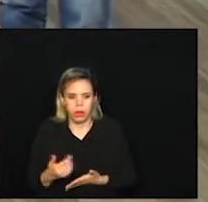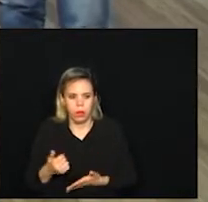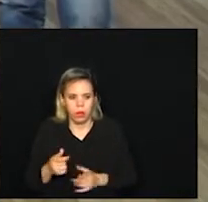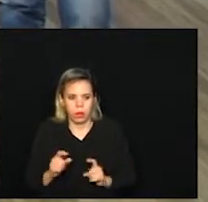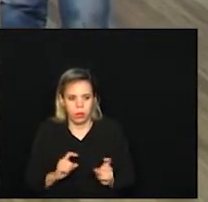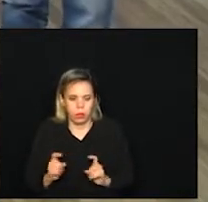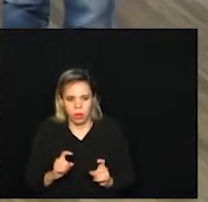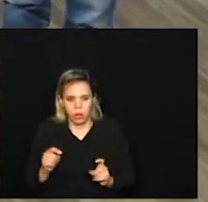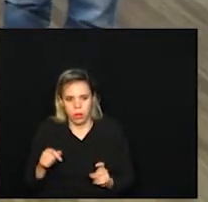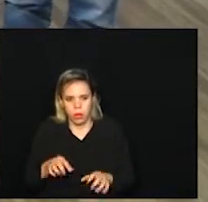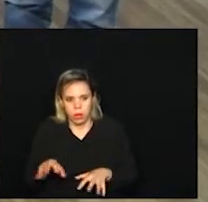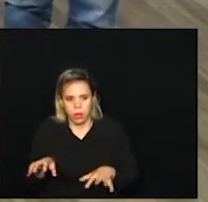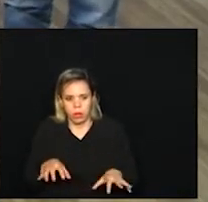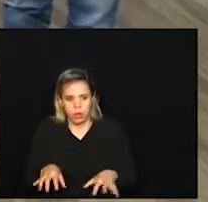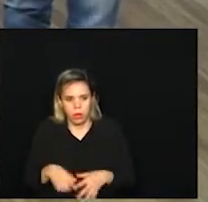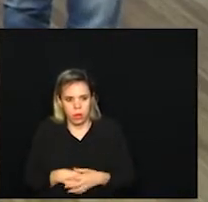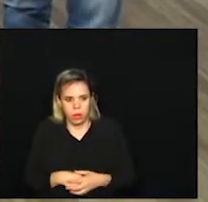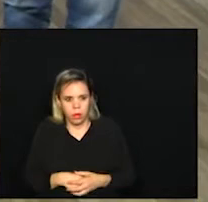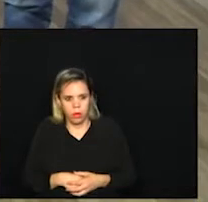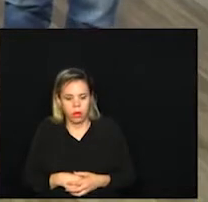a primeira reunião descentralizada